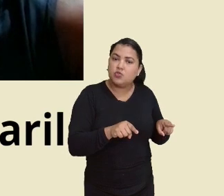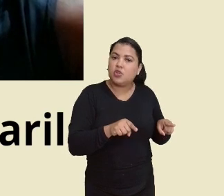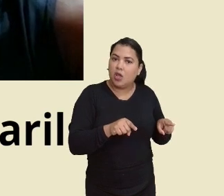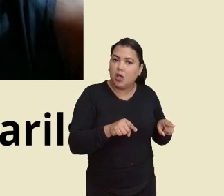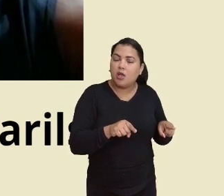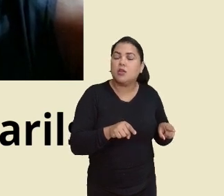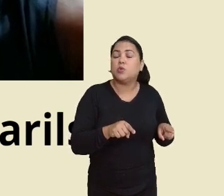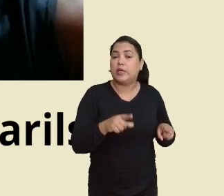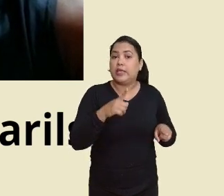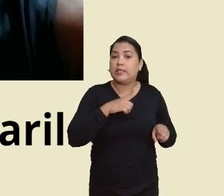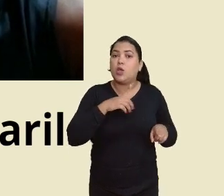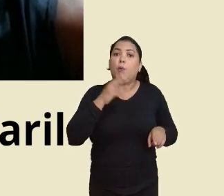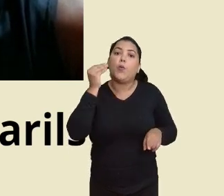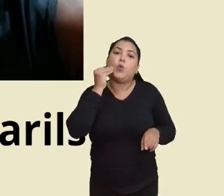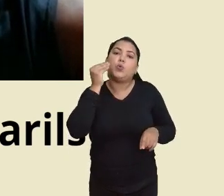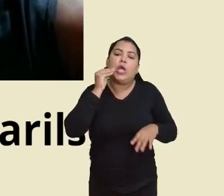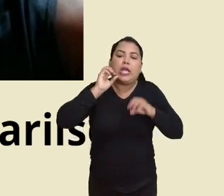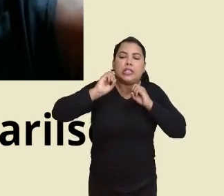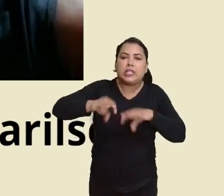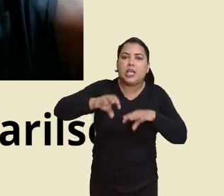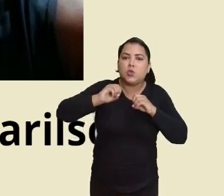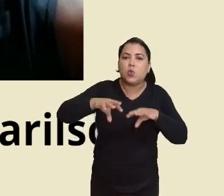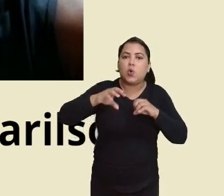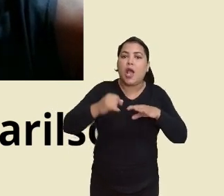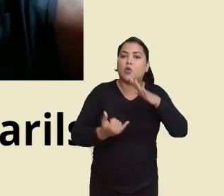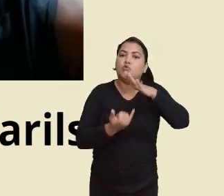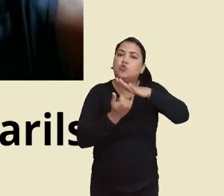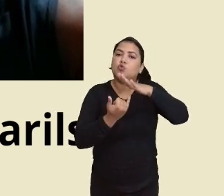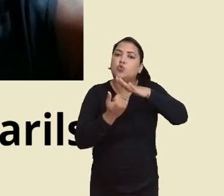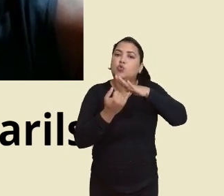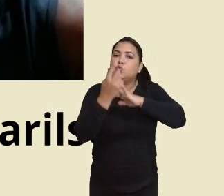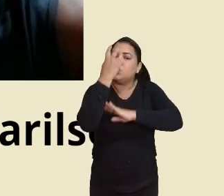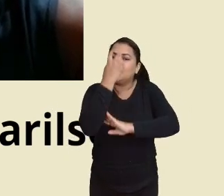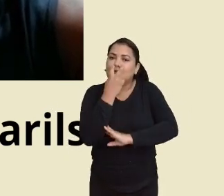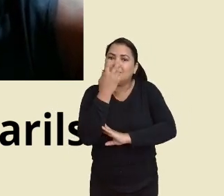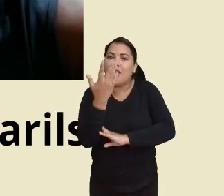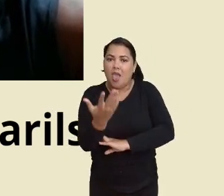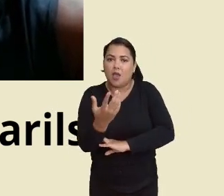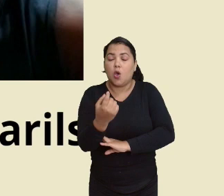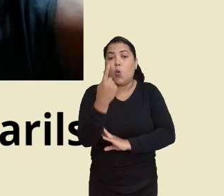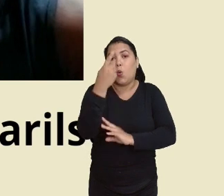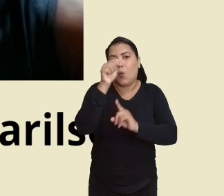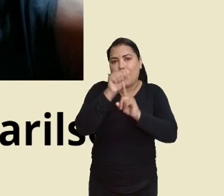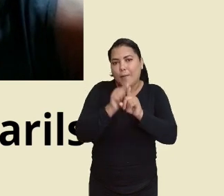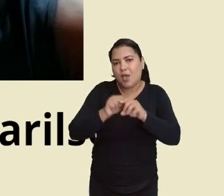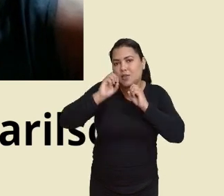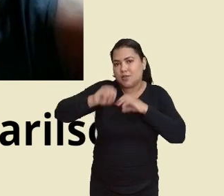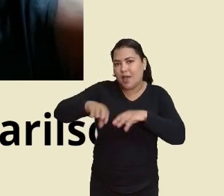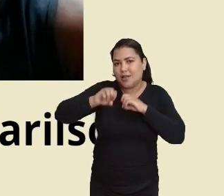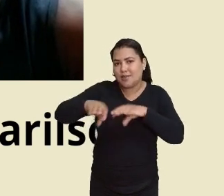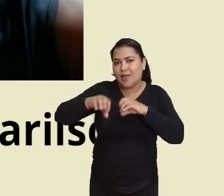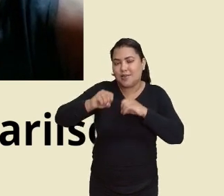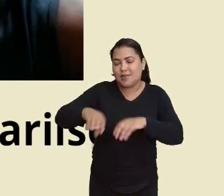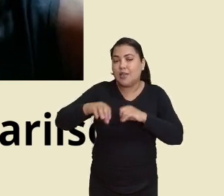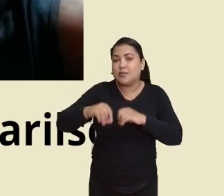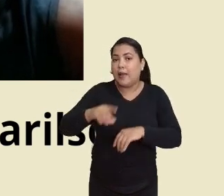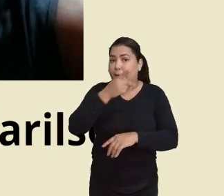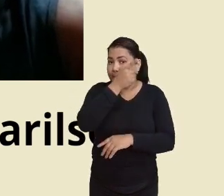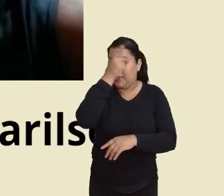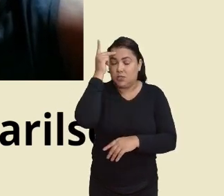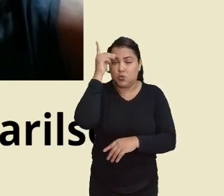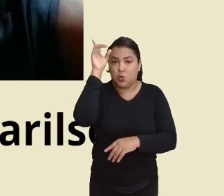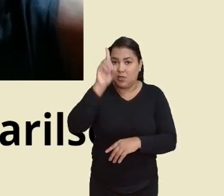a oportunidade de dar aula no Instituto de Cegos Antônio Pessoa durante um mês para pessoas com deficiência visual